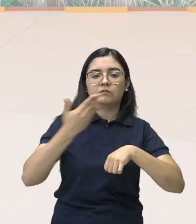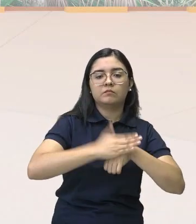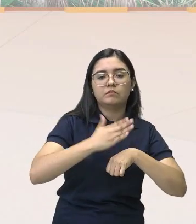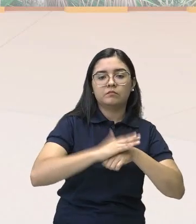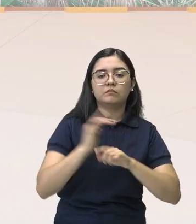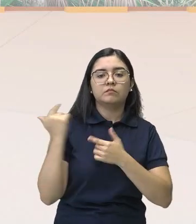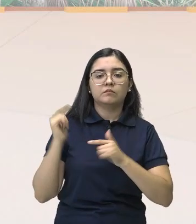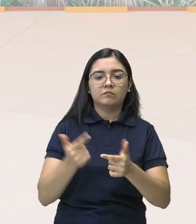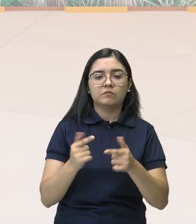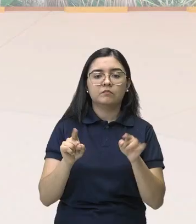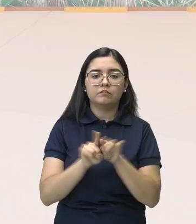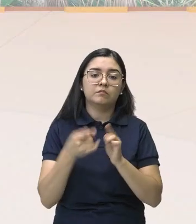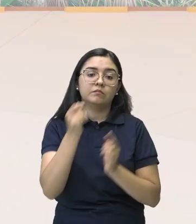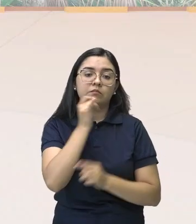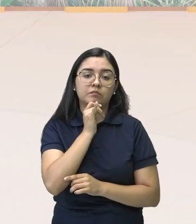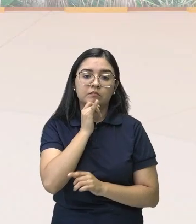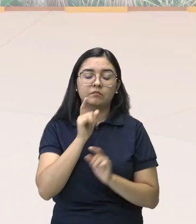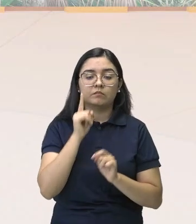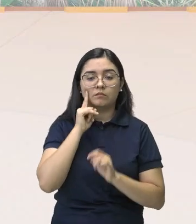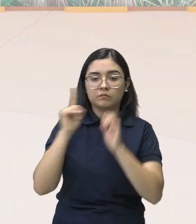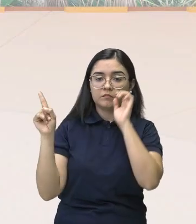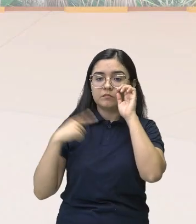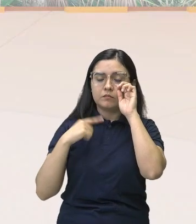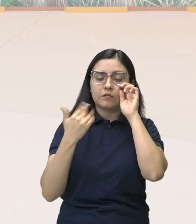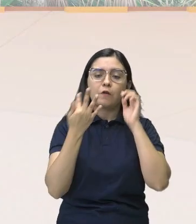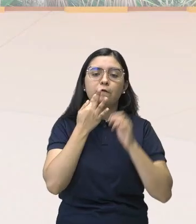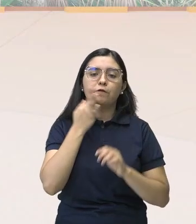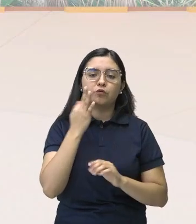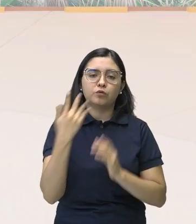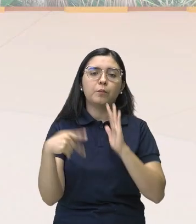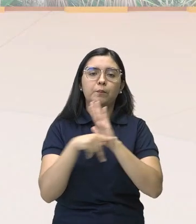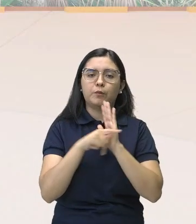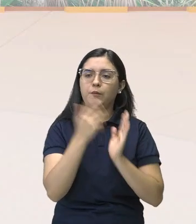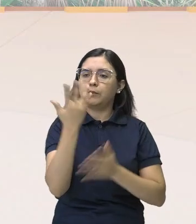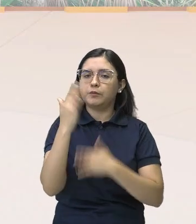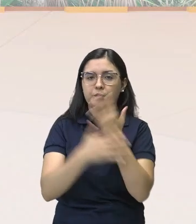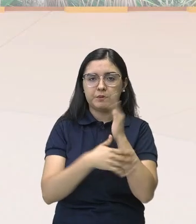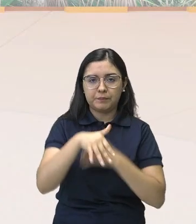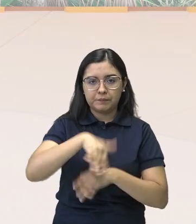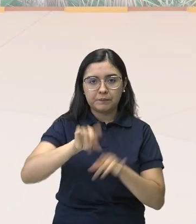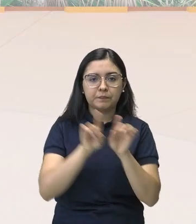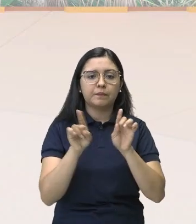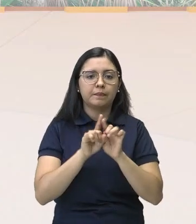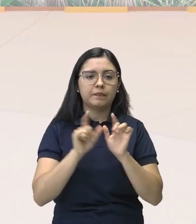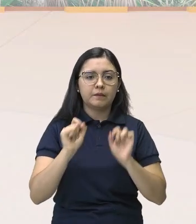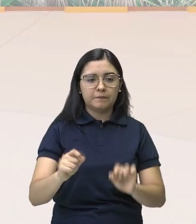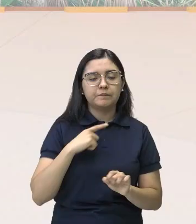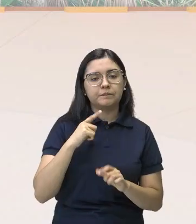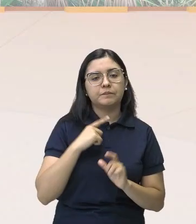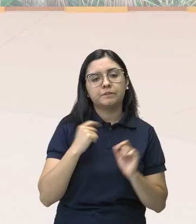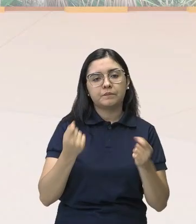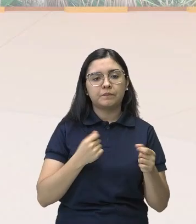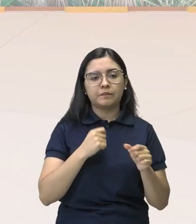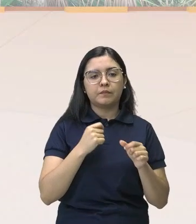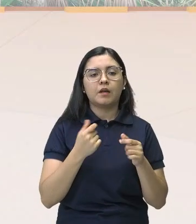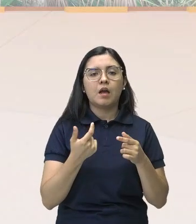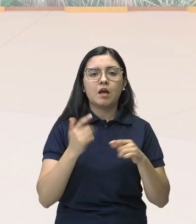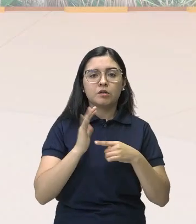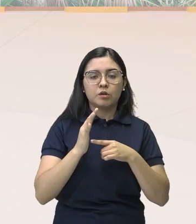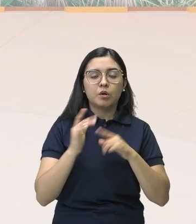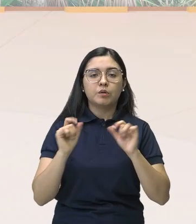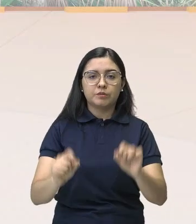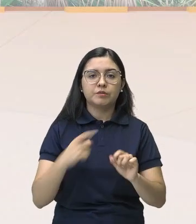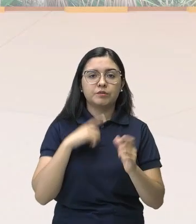práticas tradicionais, como no caso os frutos da região, né? E as dinâmicas econômicas modernas, que